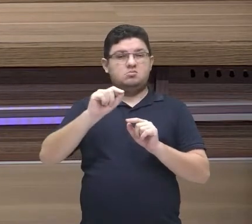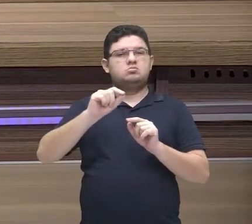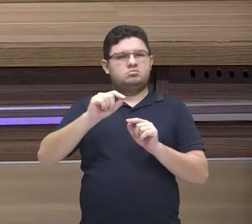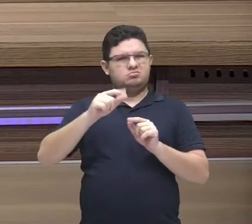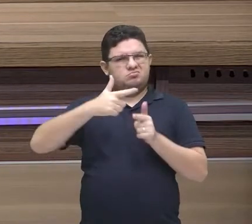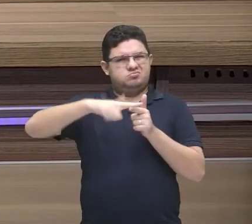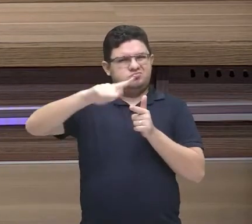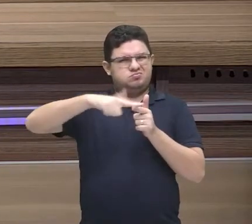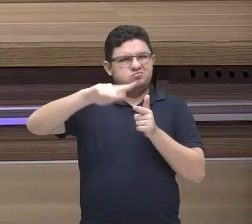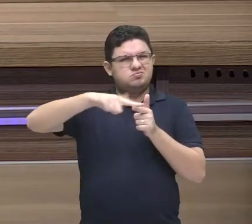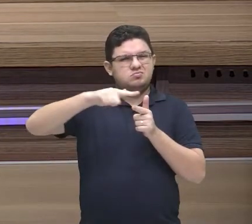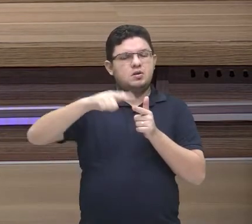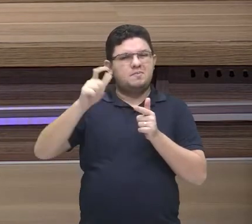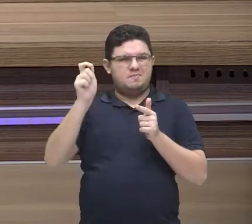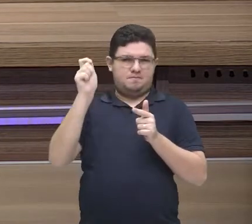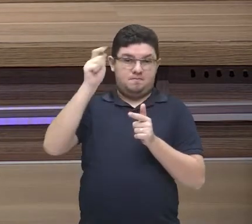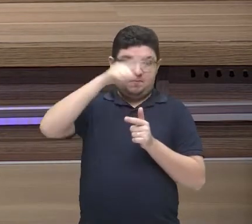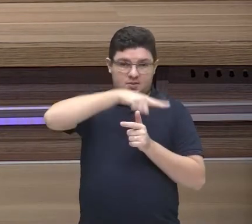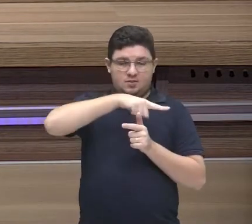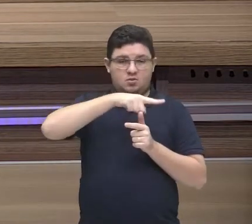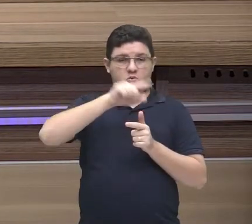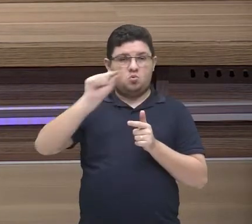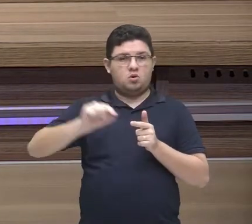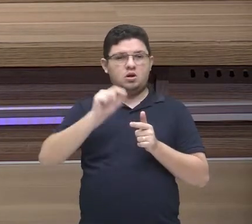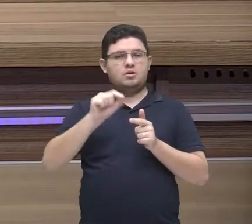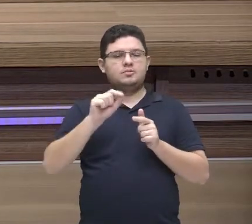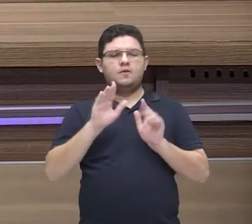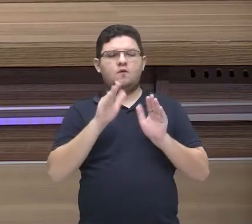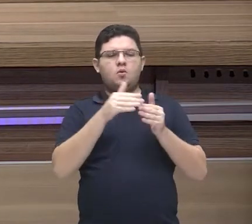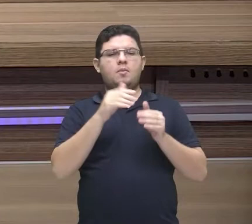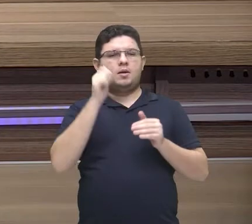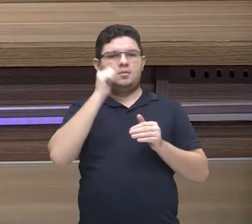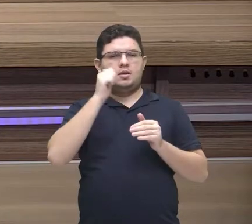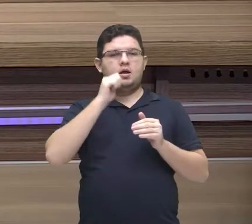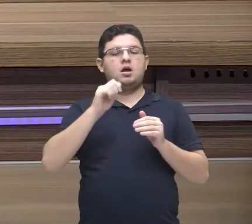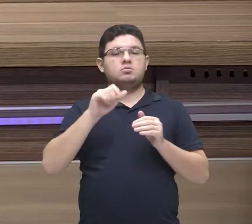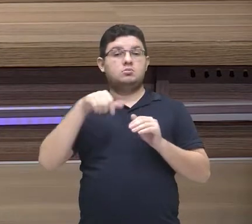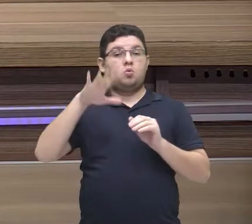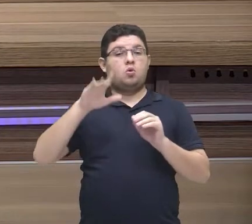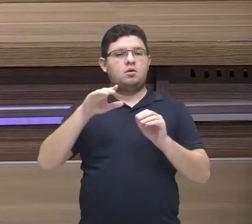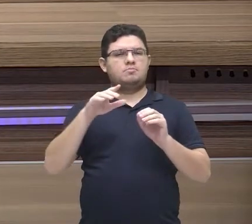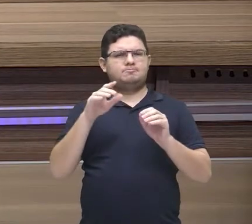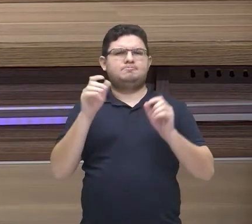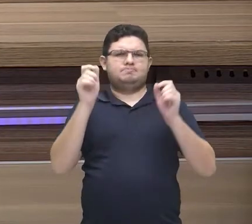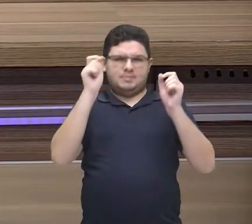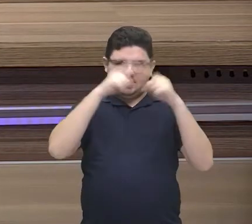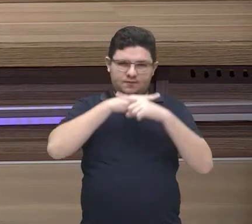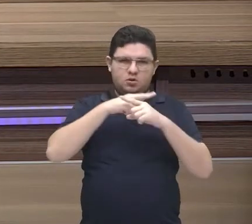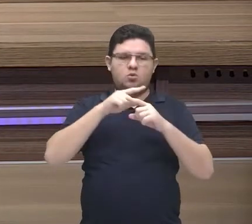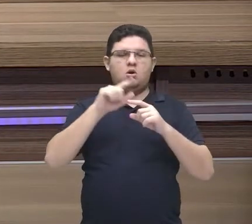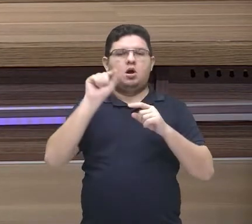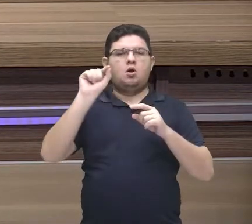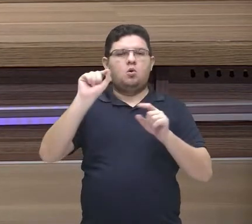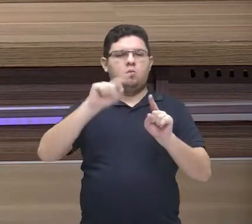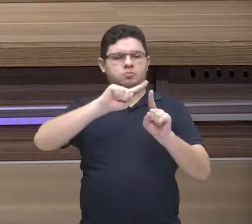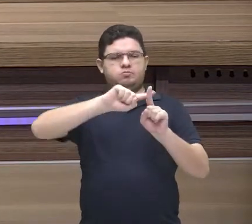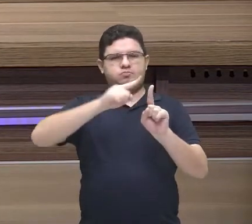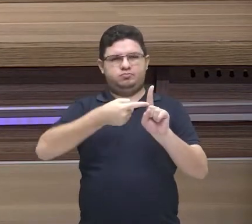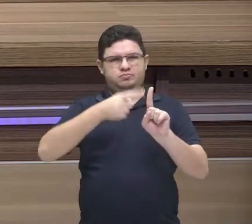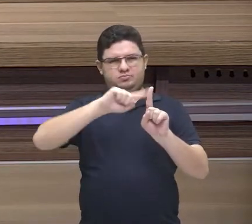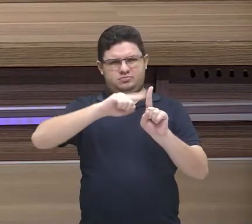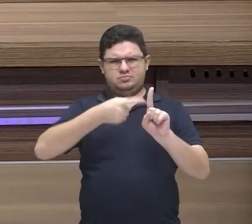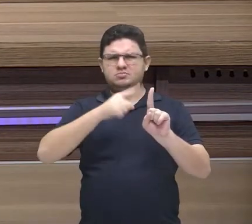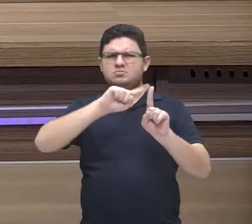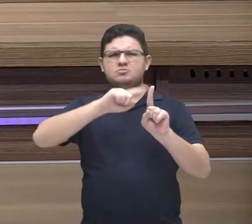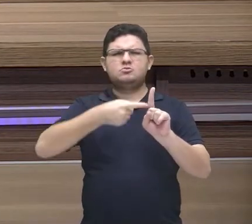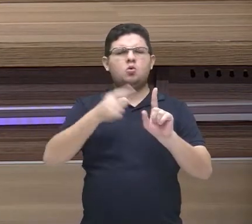que acontece, em especial com as meninas, chama-se gravidez. Então, a gravidez, o que é a gravidez, né?